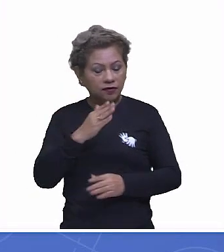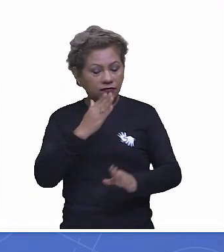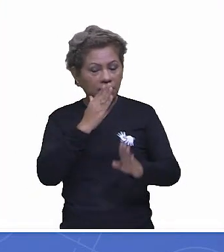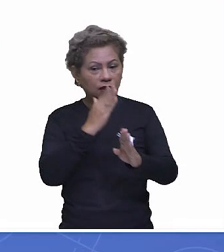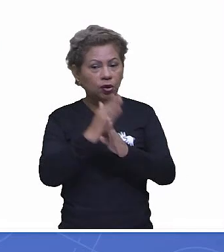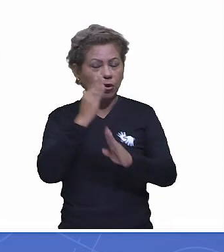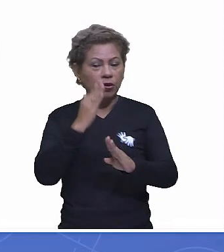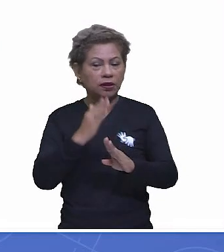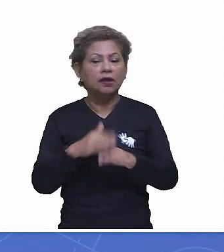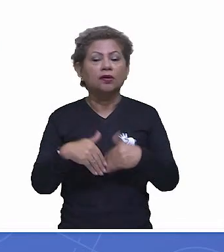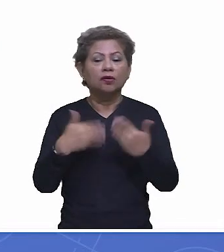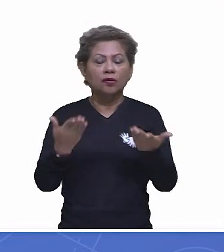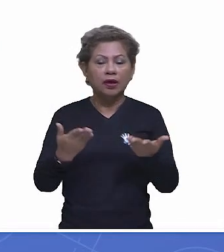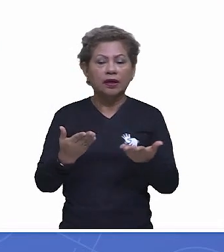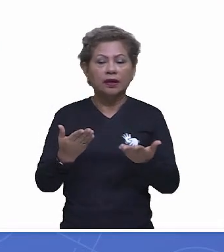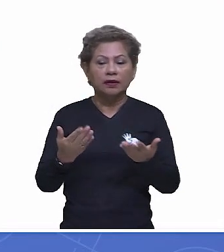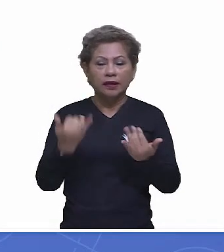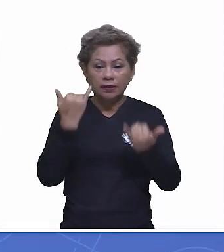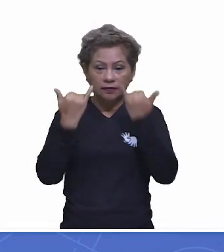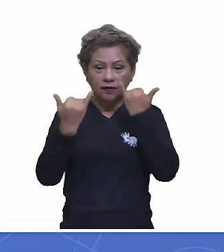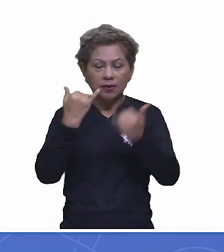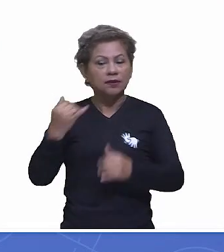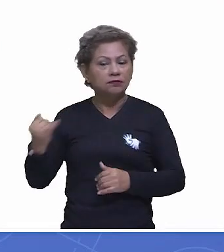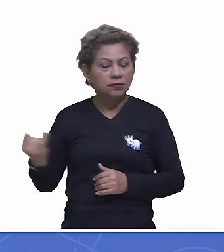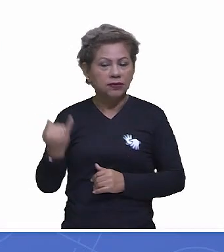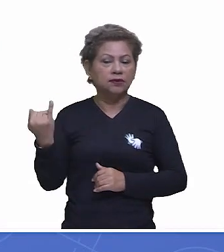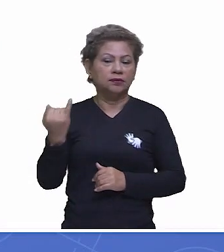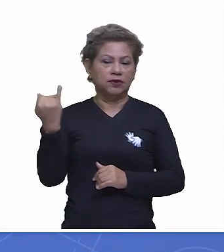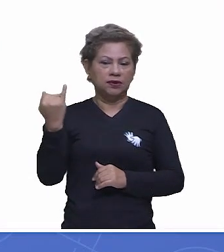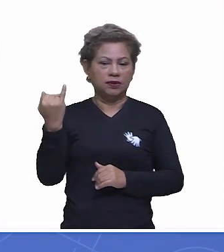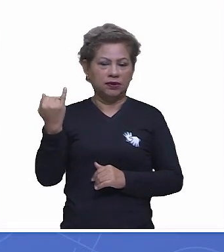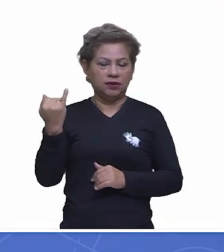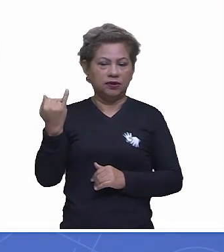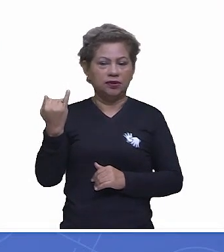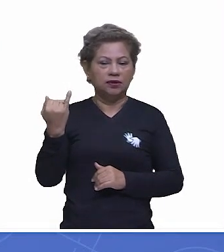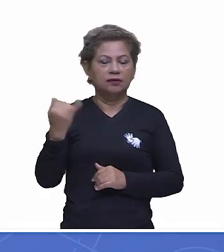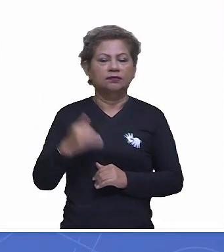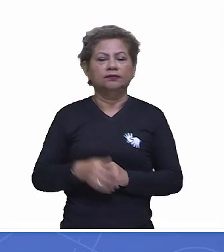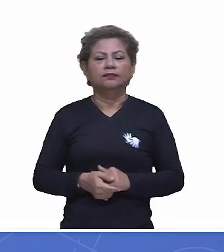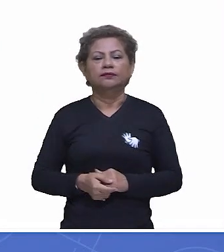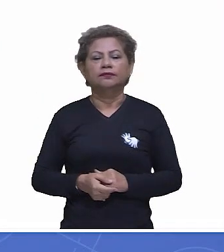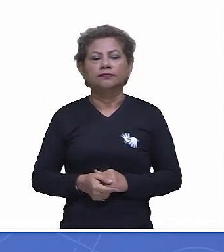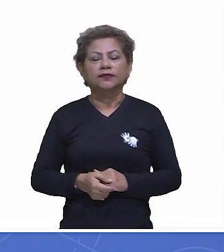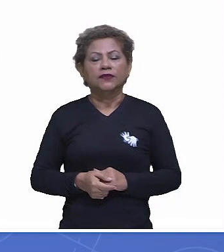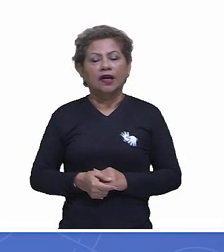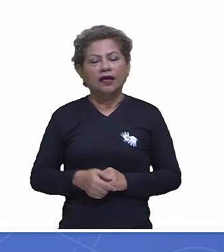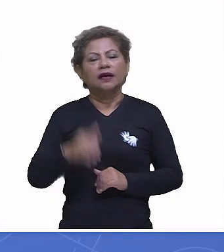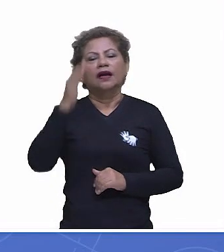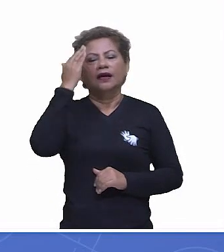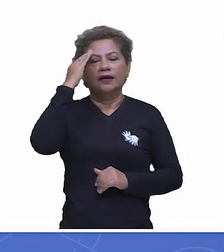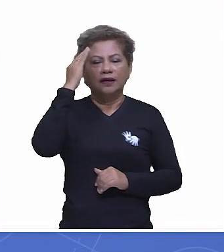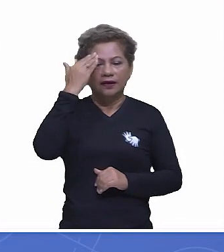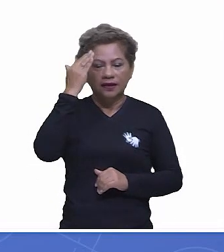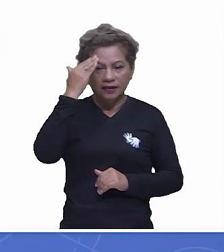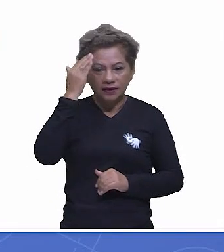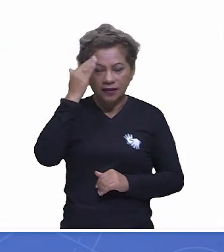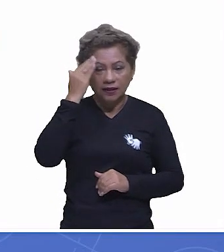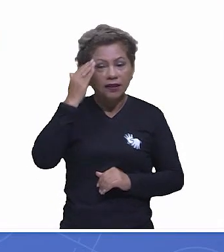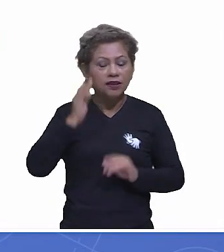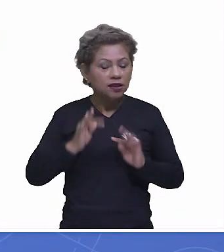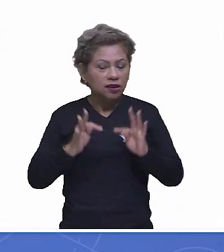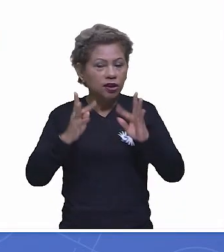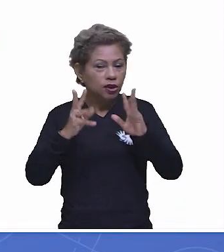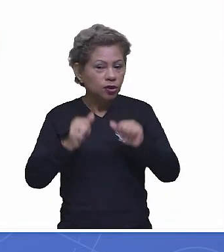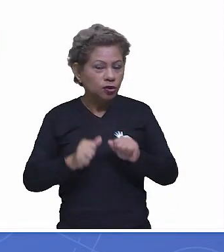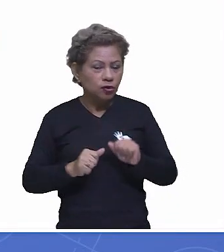tópico frasal, tá? Que é uma informação que diz respeito a todo o restante do parágrafo, né? Como se fosse um título